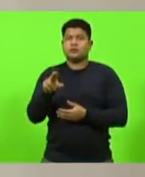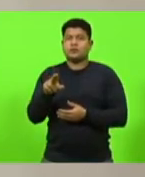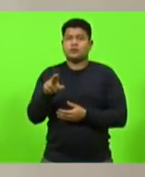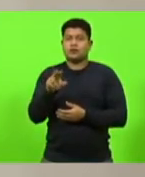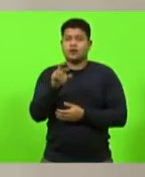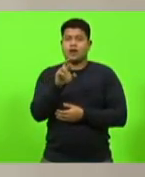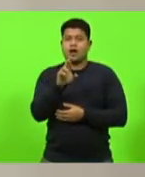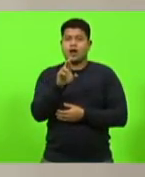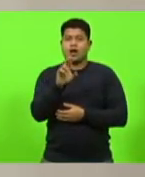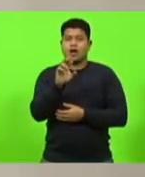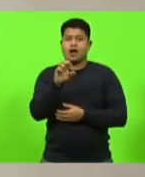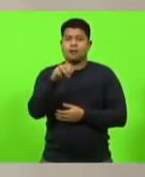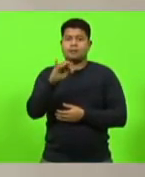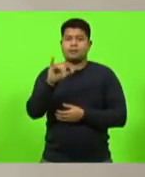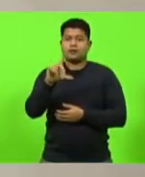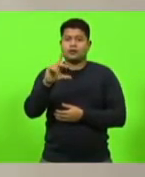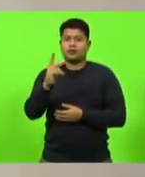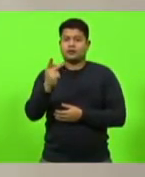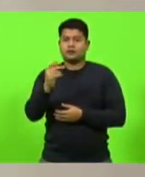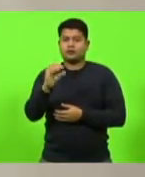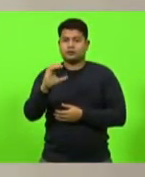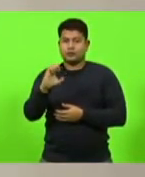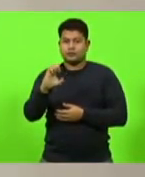Heimlich, no município de Biguaçu.